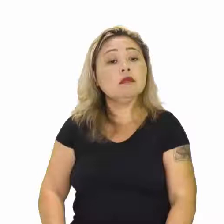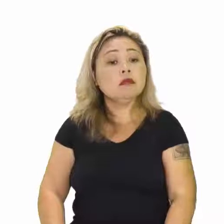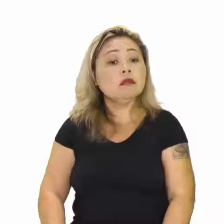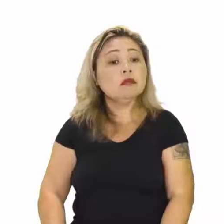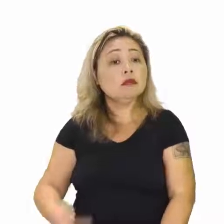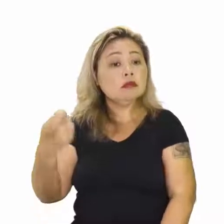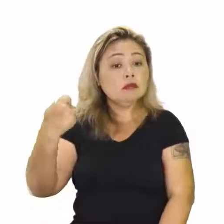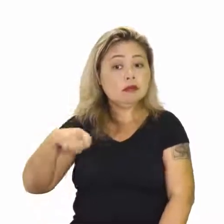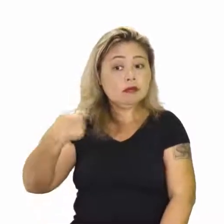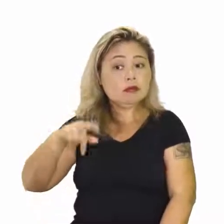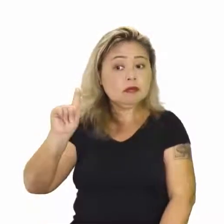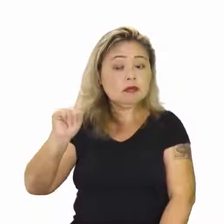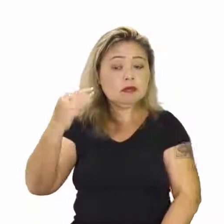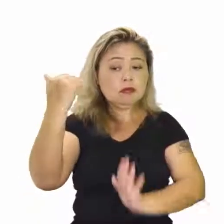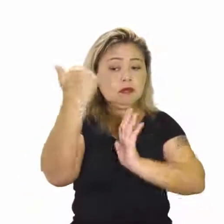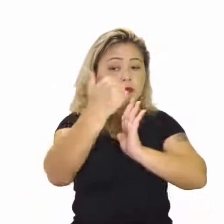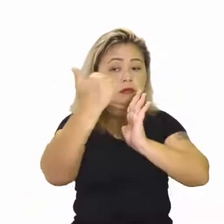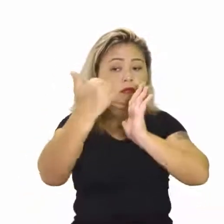Ela precisava